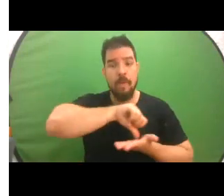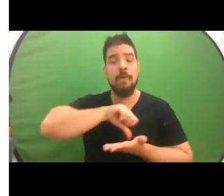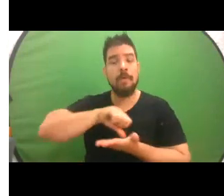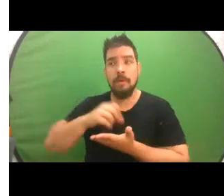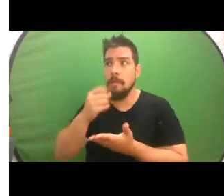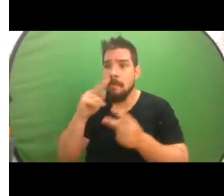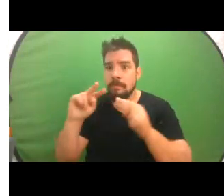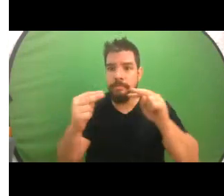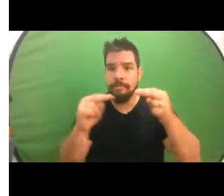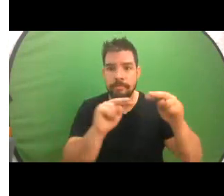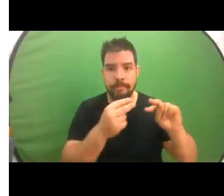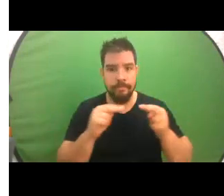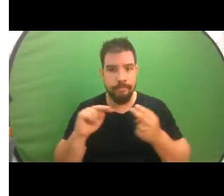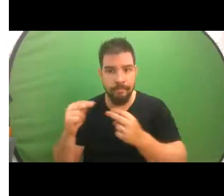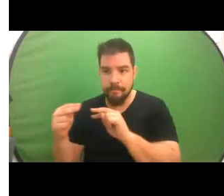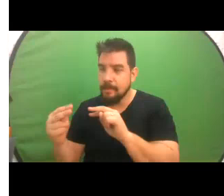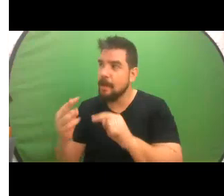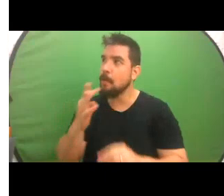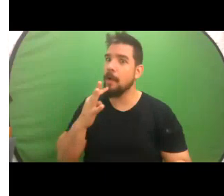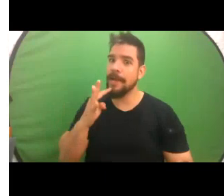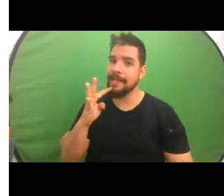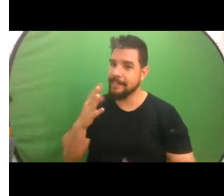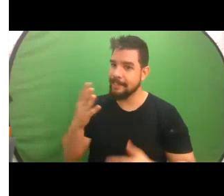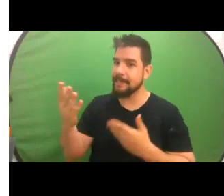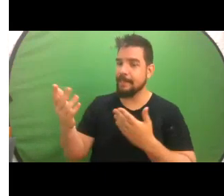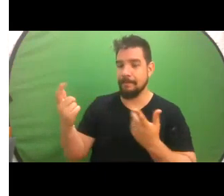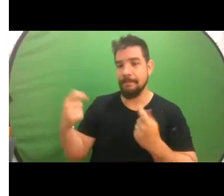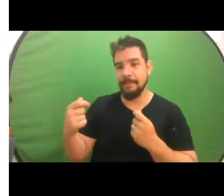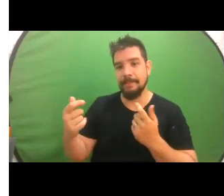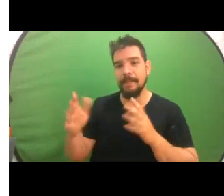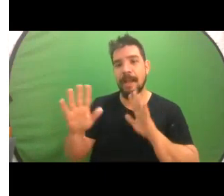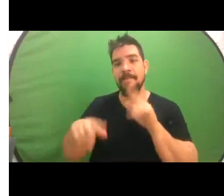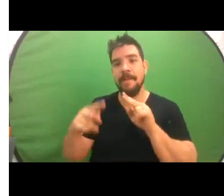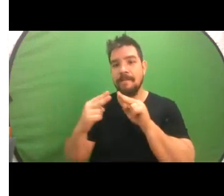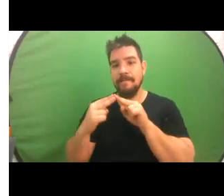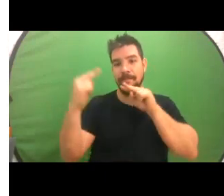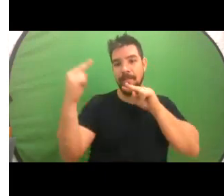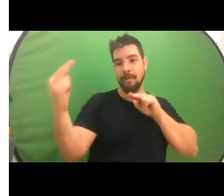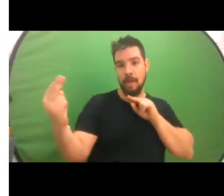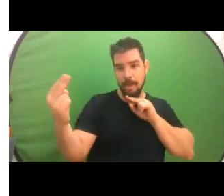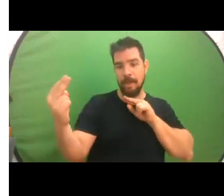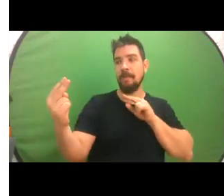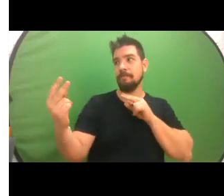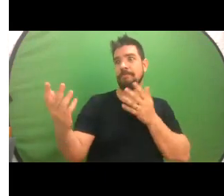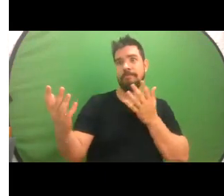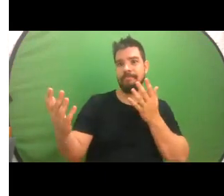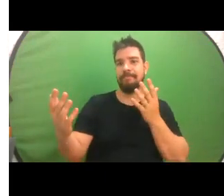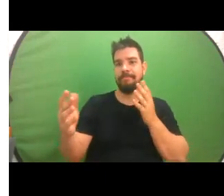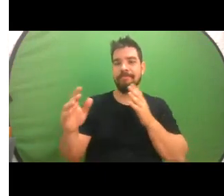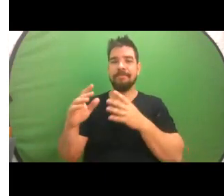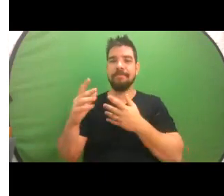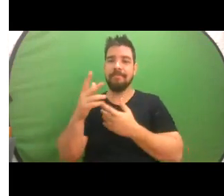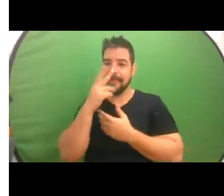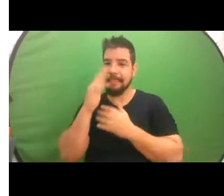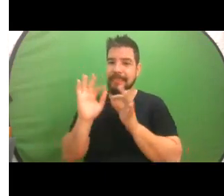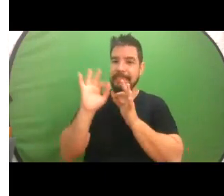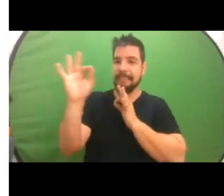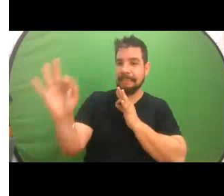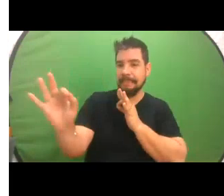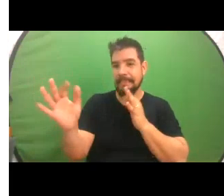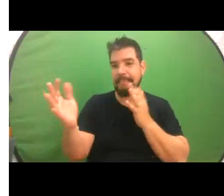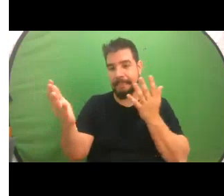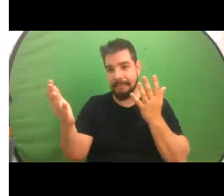ver e poder nos reconhecermos, né? Porque a gente fica sempre à distância, né? E vendo só